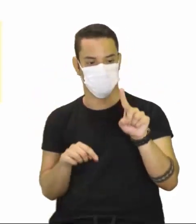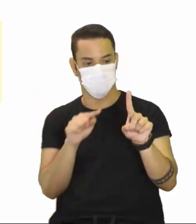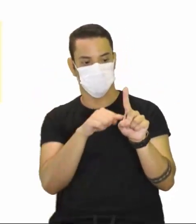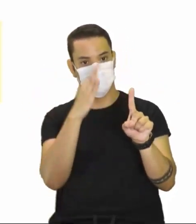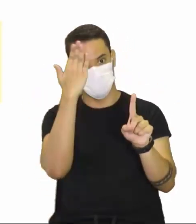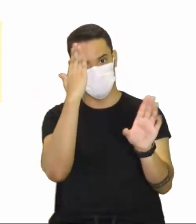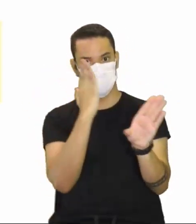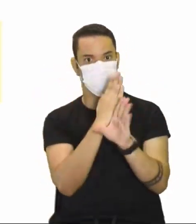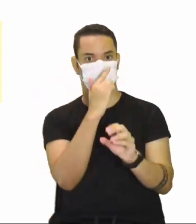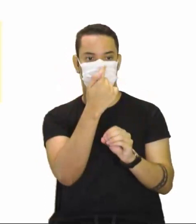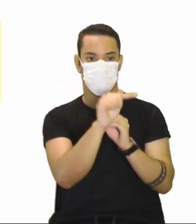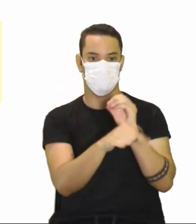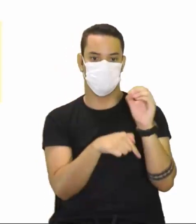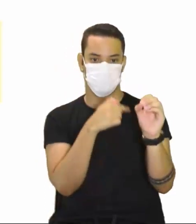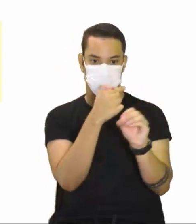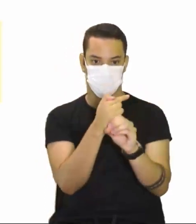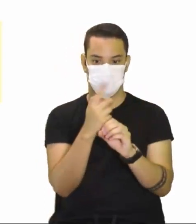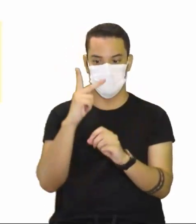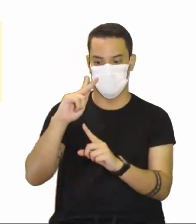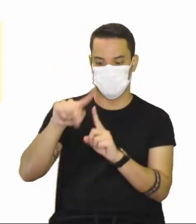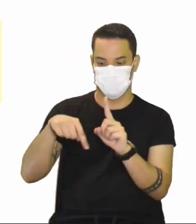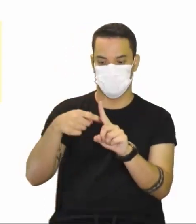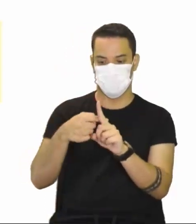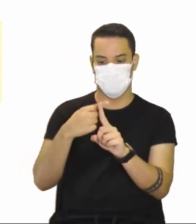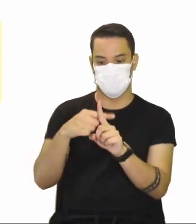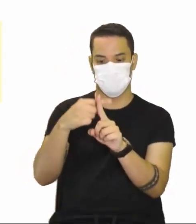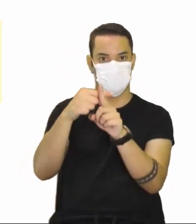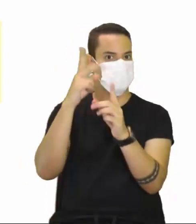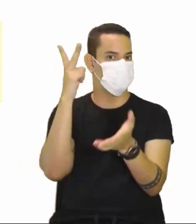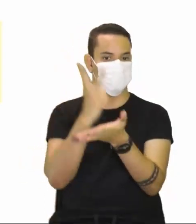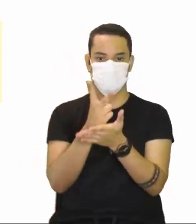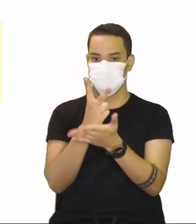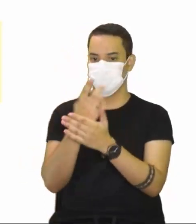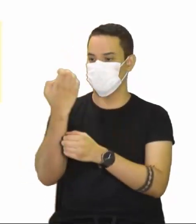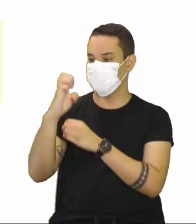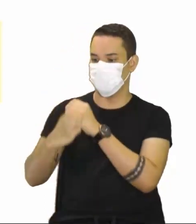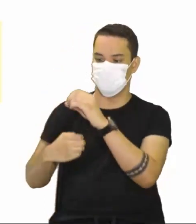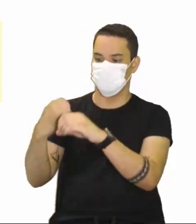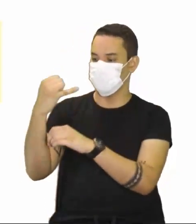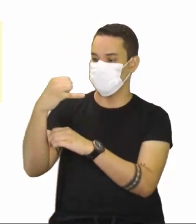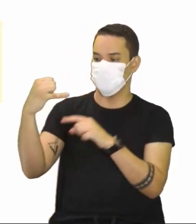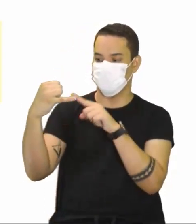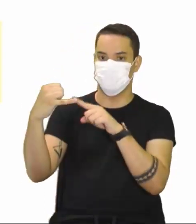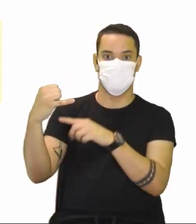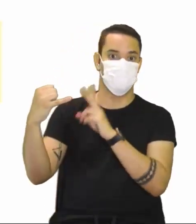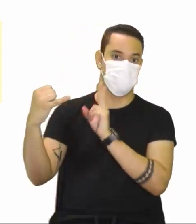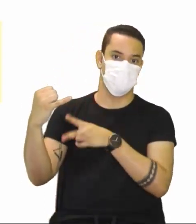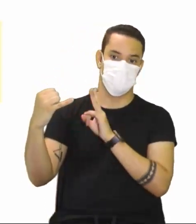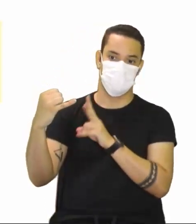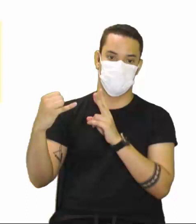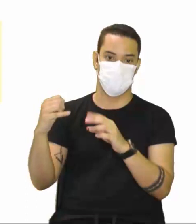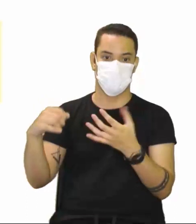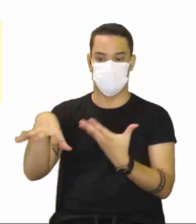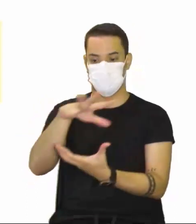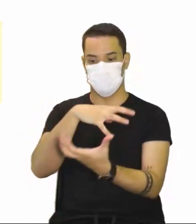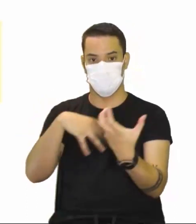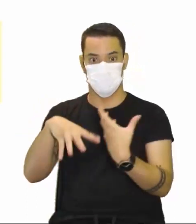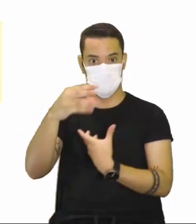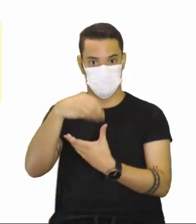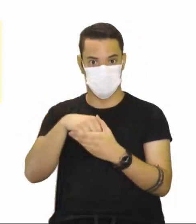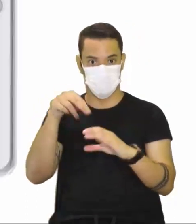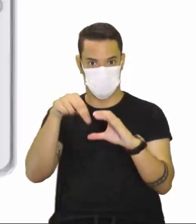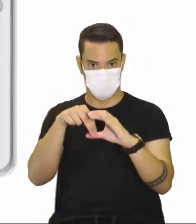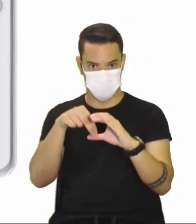o átomo. Prótons são as cargas positivas do núcleo e elétrons, as cargas negativas que circulam